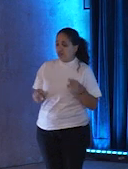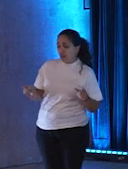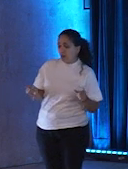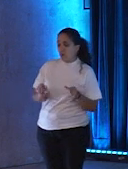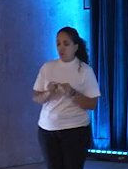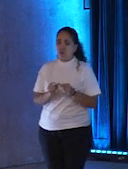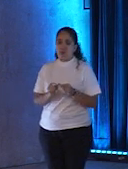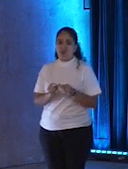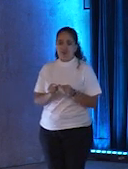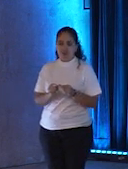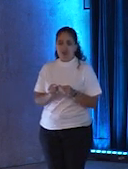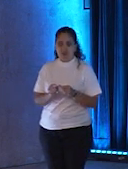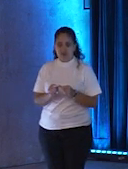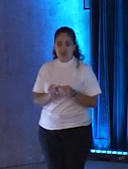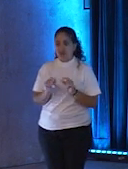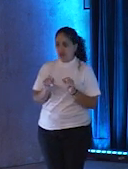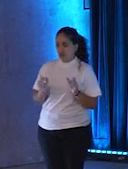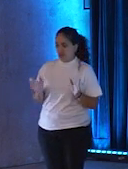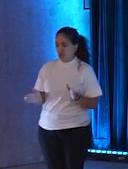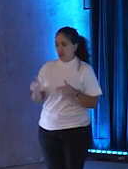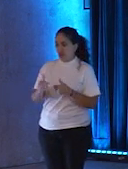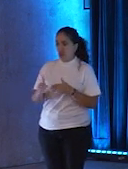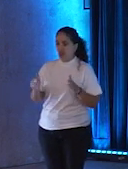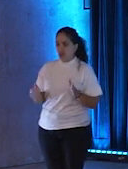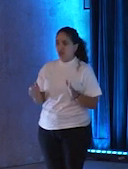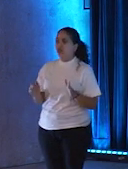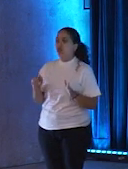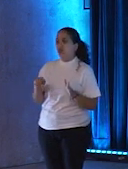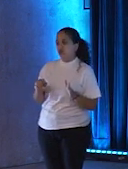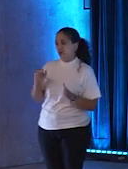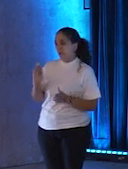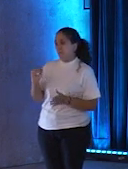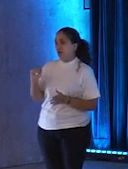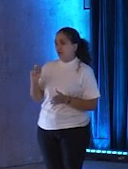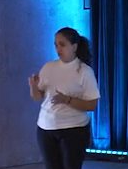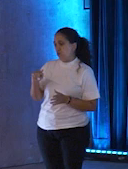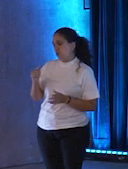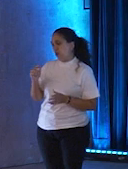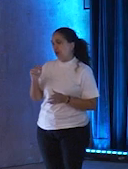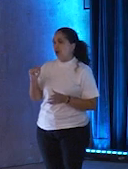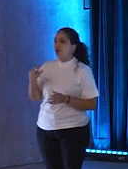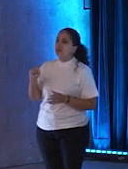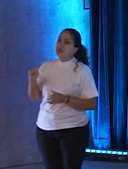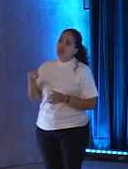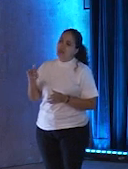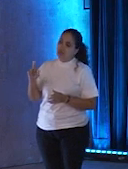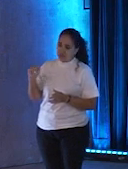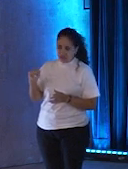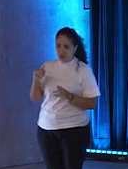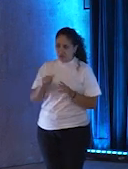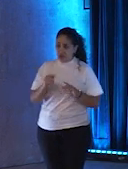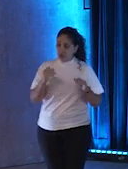reduzido e ele consistia em caixotes, caixas, baús e canastras, que serviam tanto para